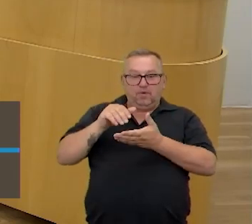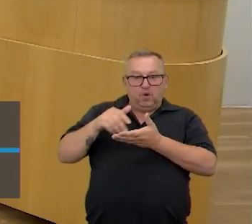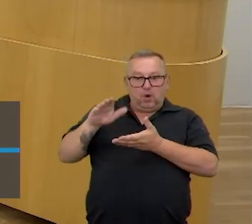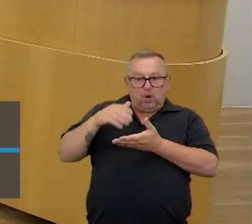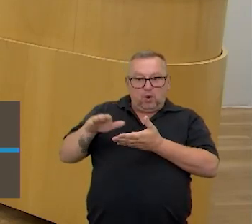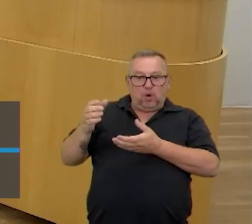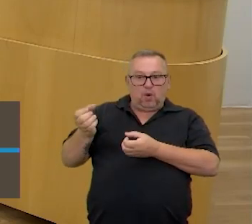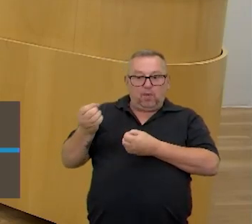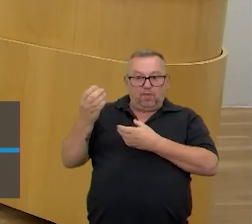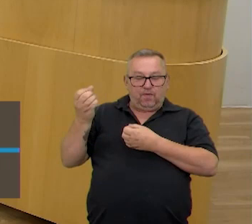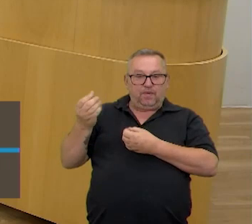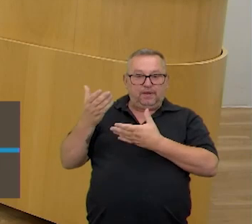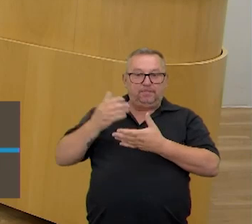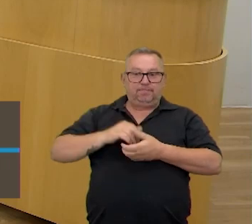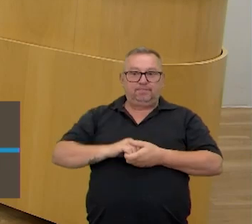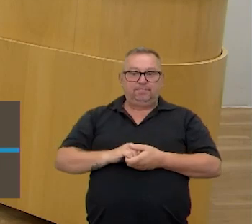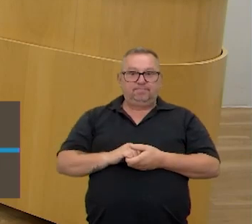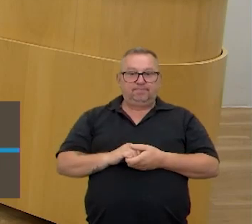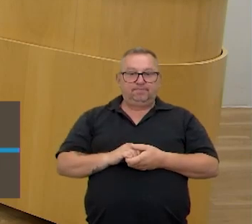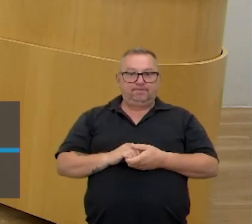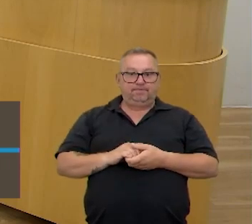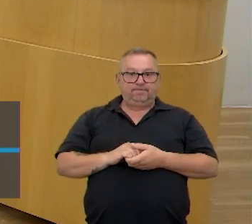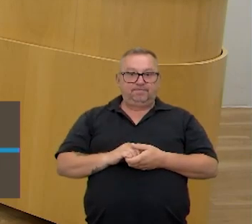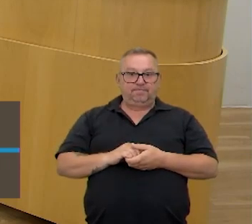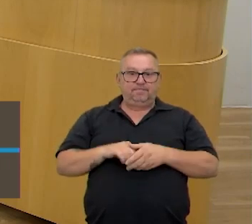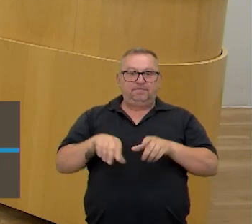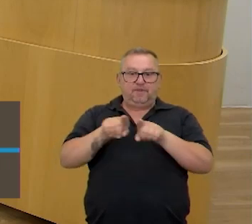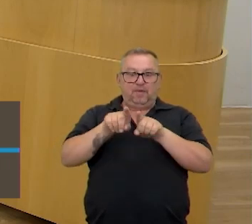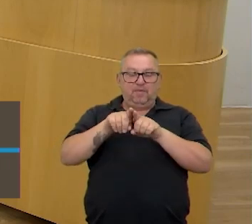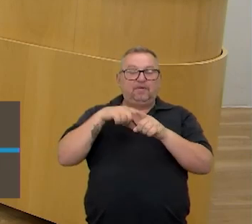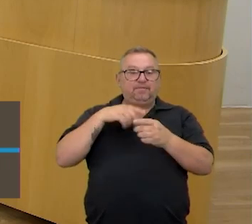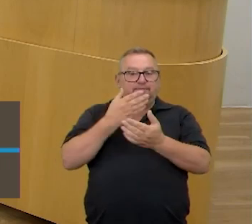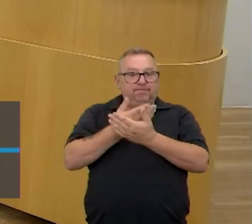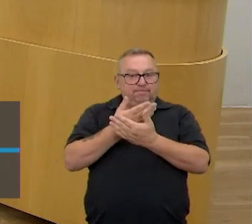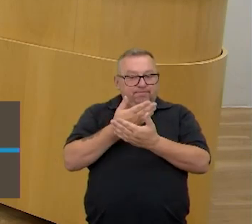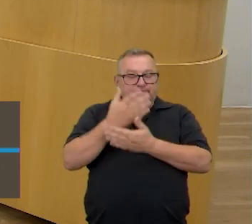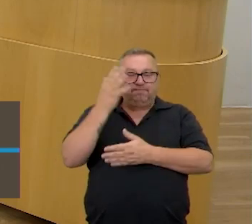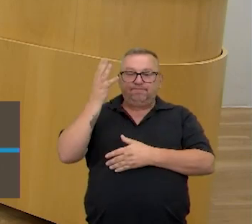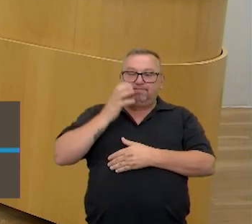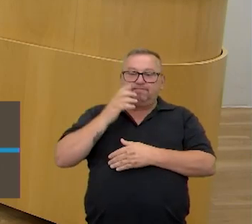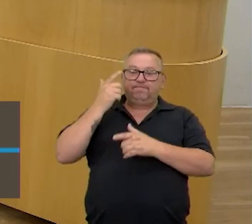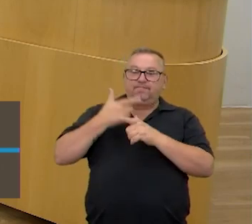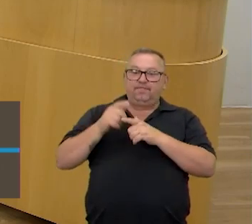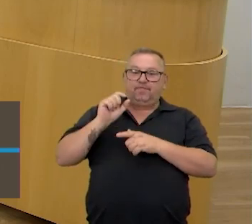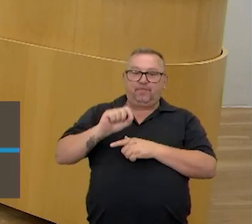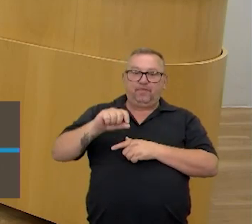informações? Você tem ideia? Deve ser assim Tem um estudo sério sobre isso.